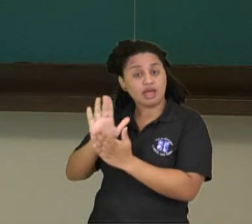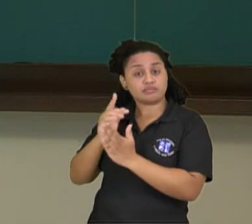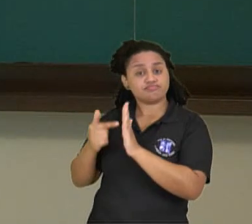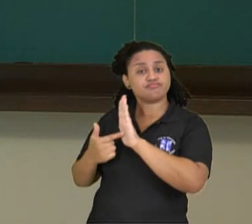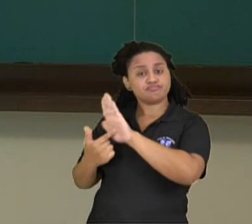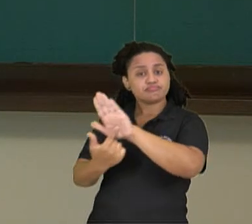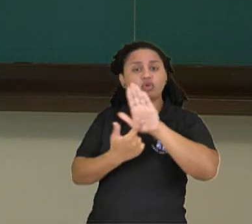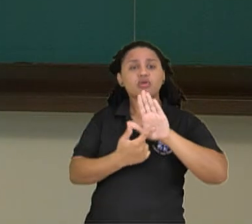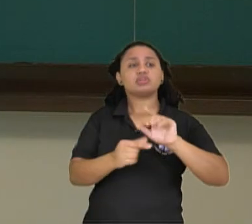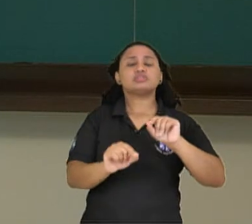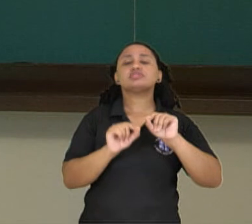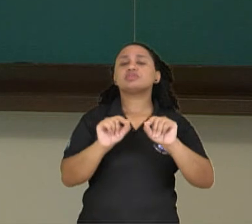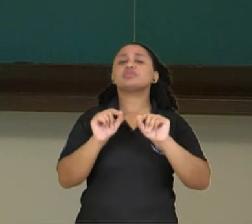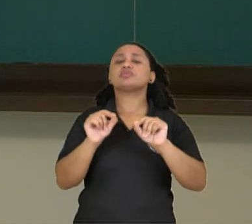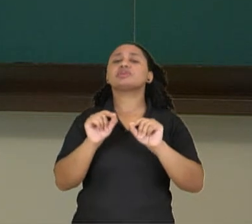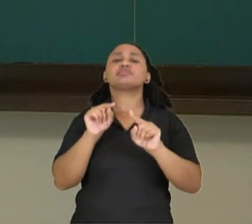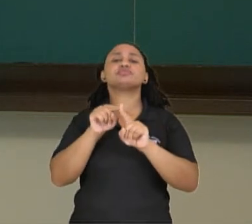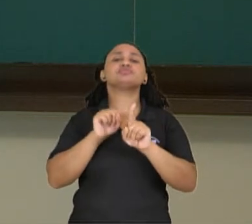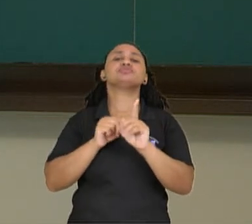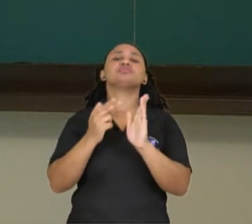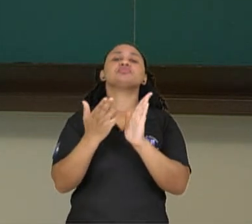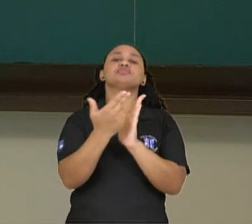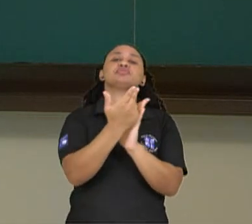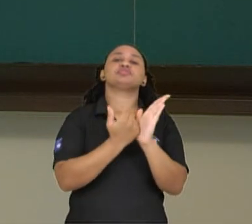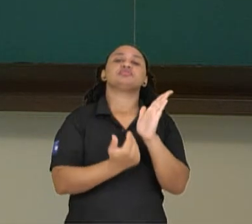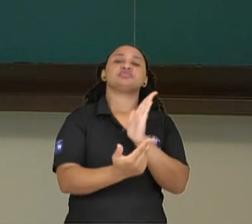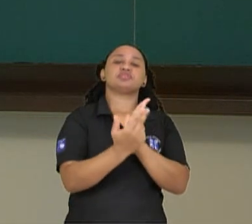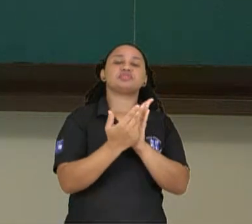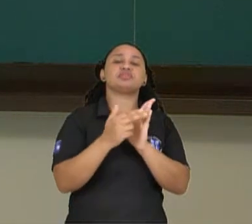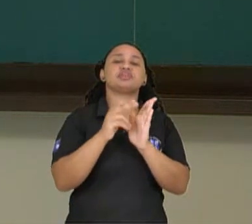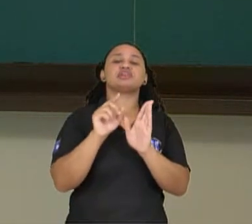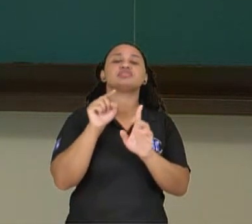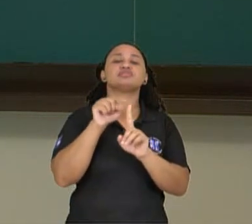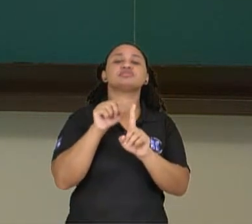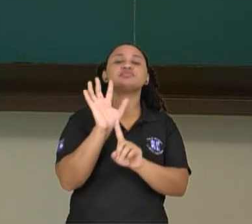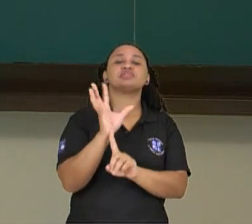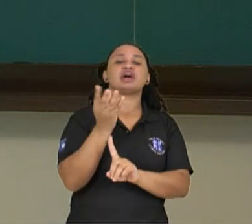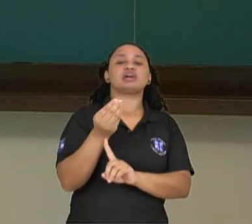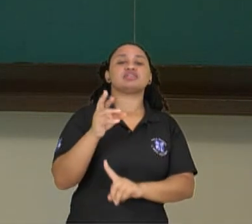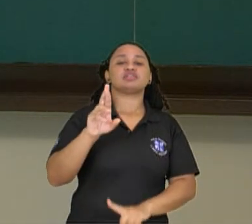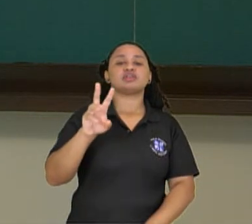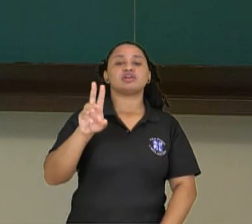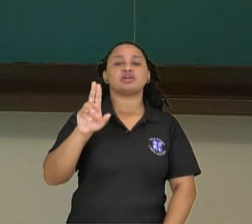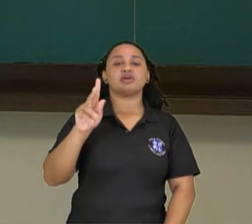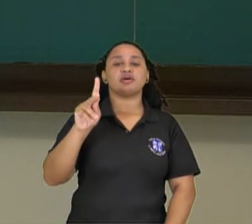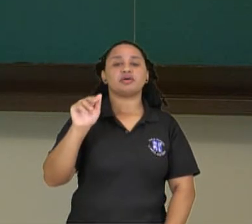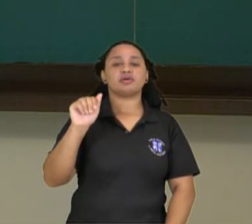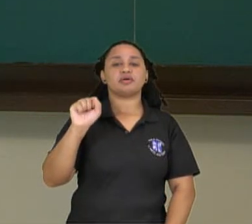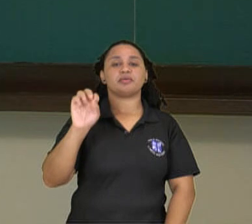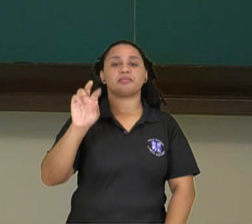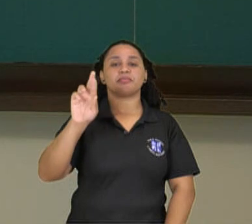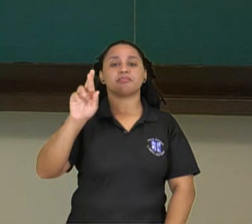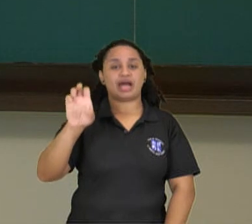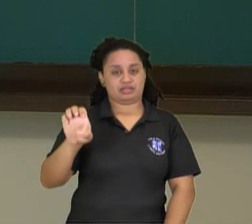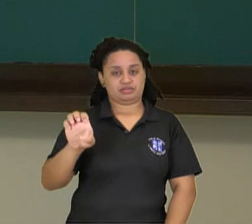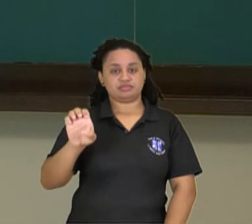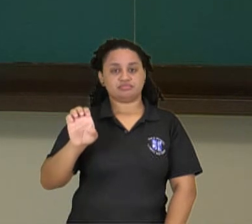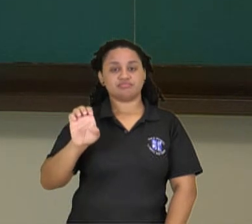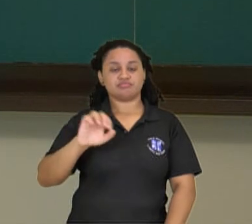seja, pinturas muito grandes, diferentes das telas que estamos acostumados, que são menores.